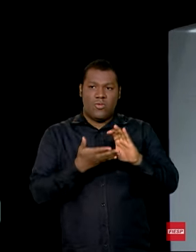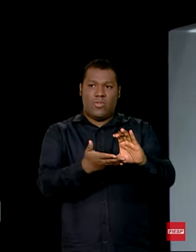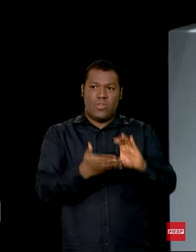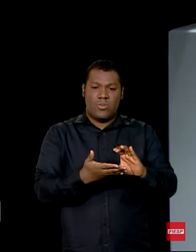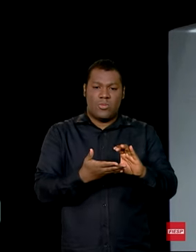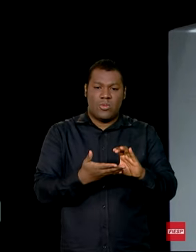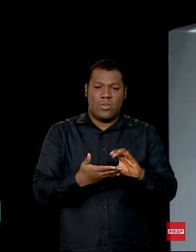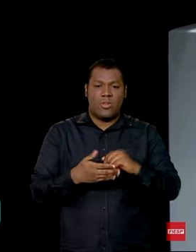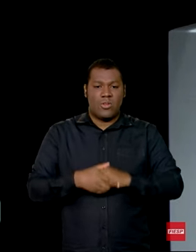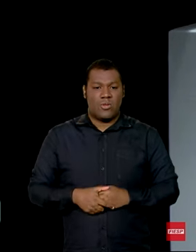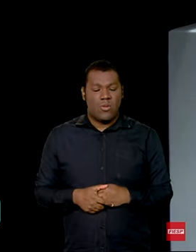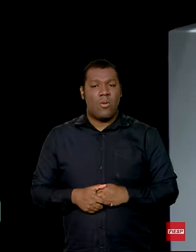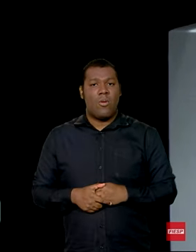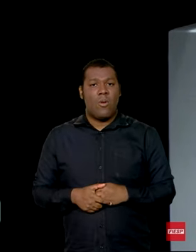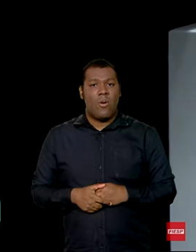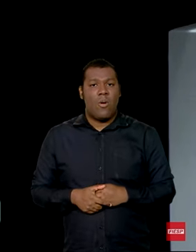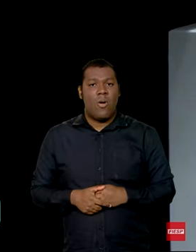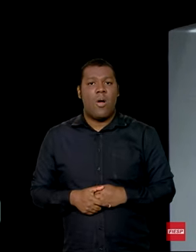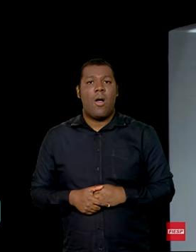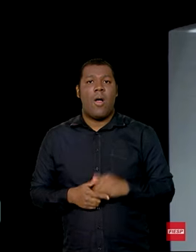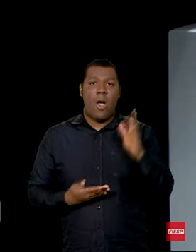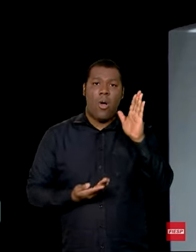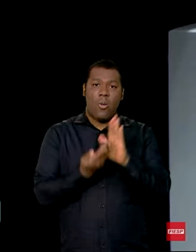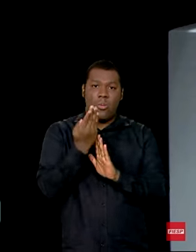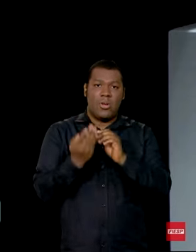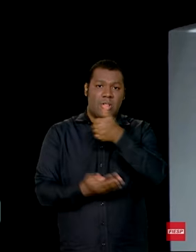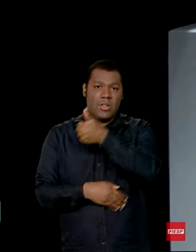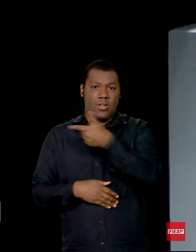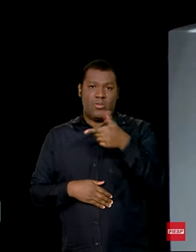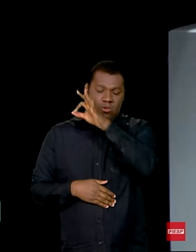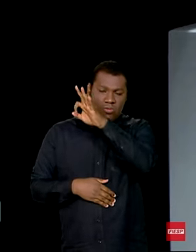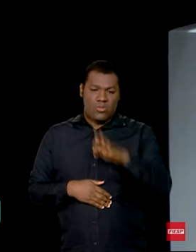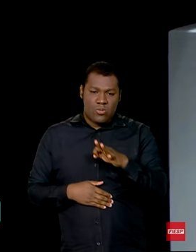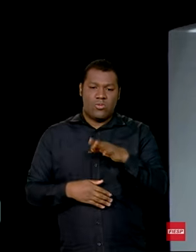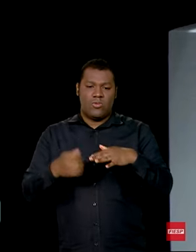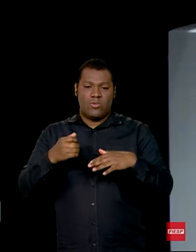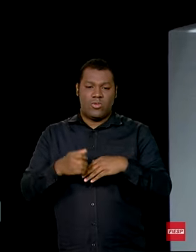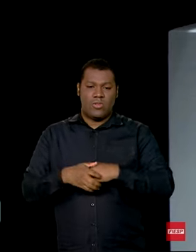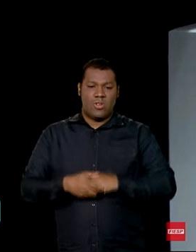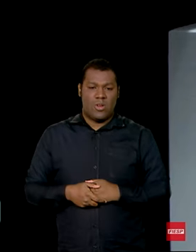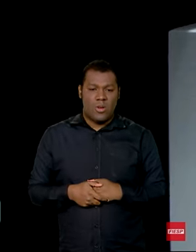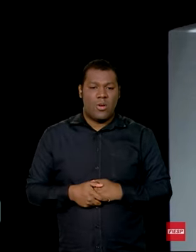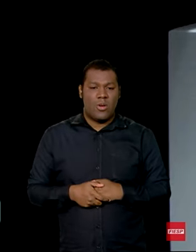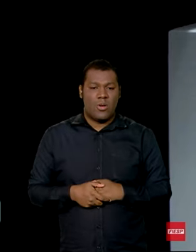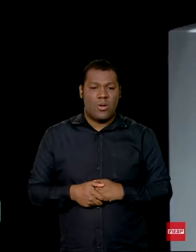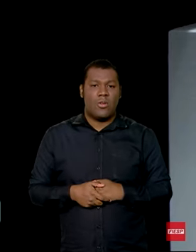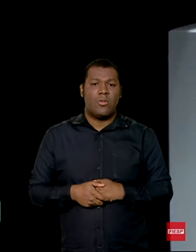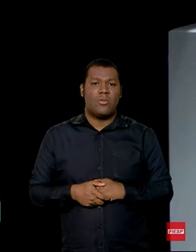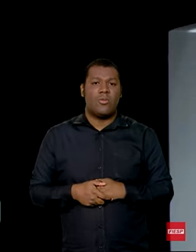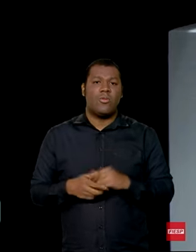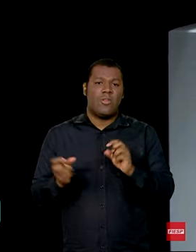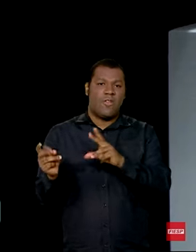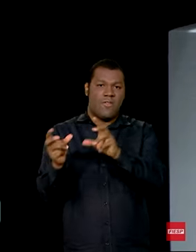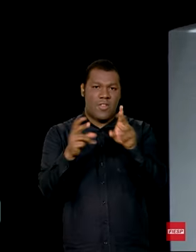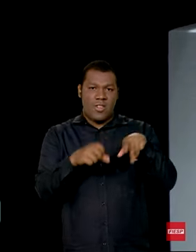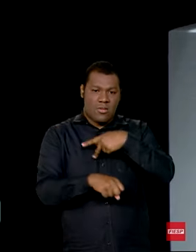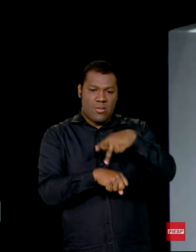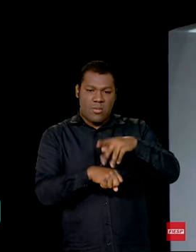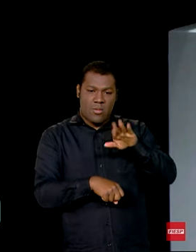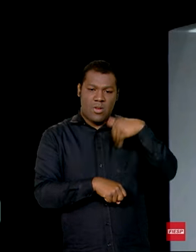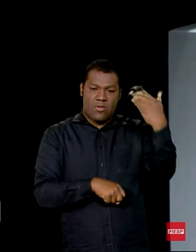aumenta 12% exportação e 17% a indústria, que está